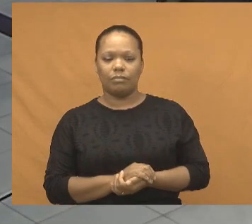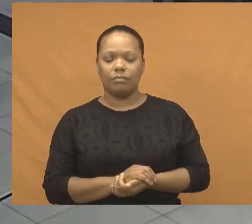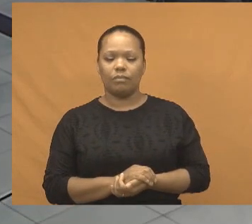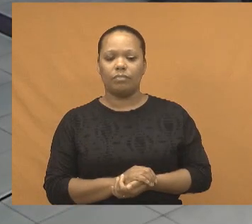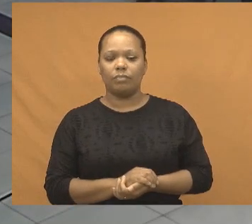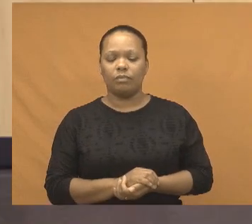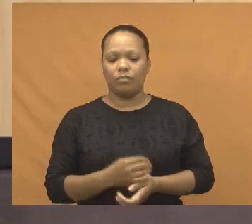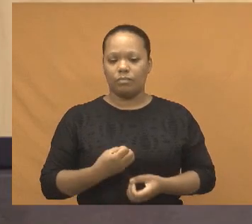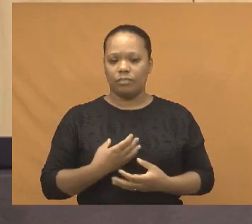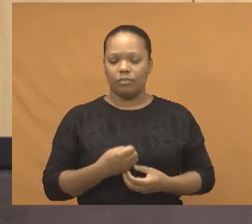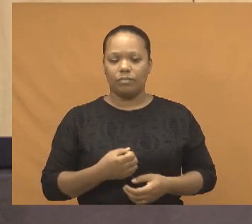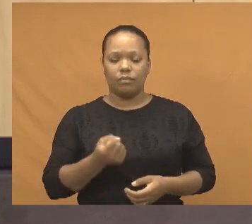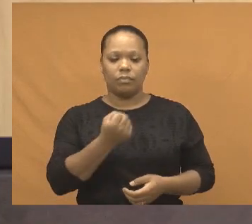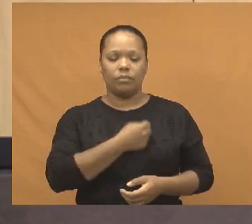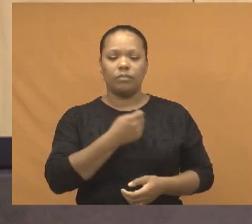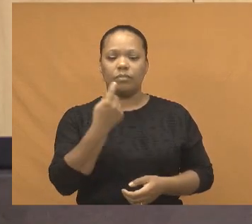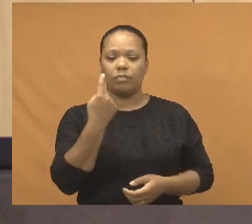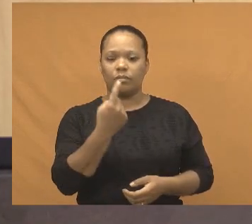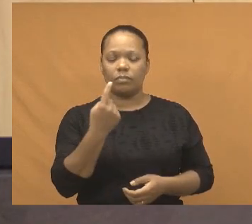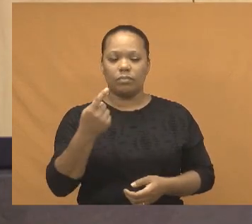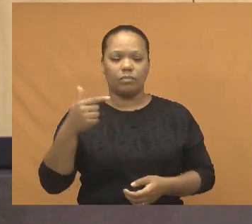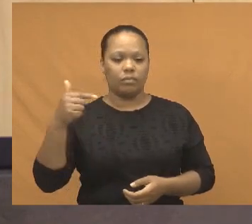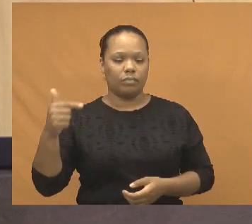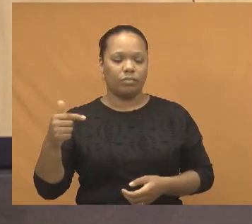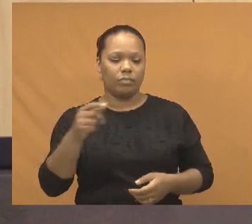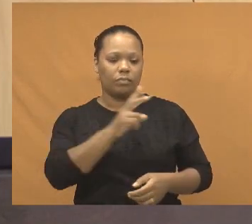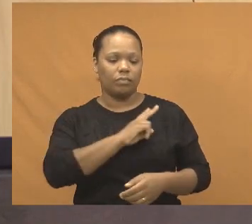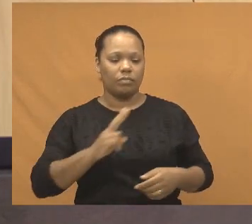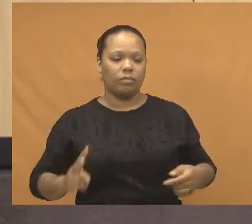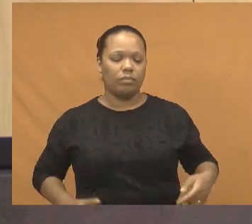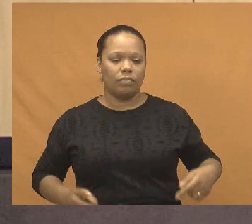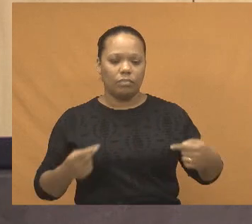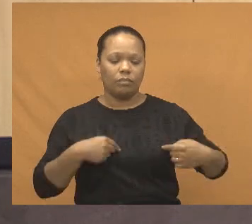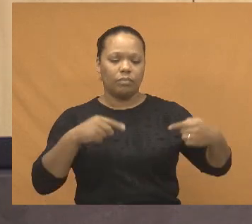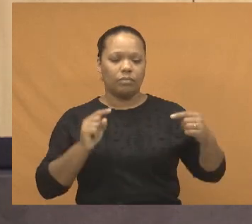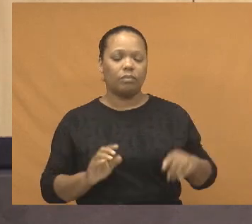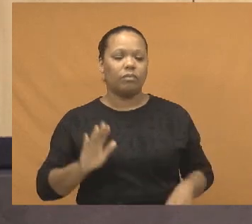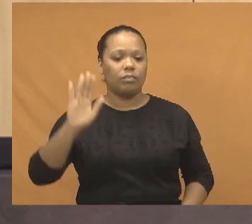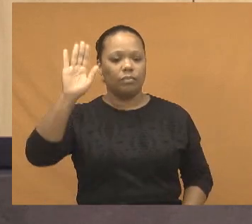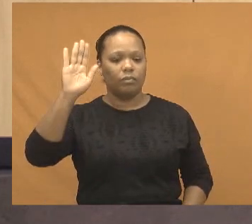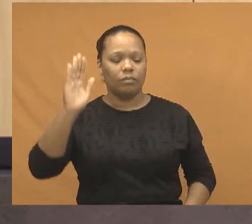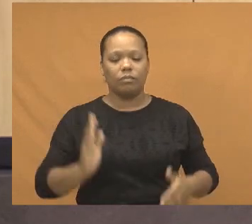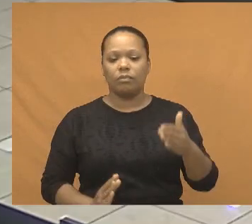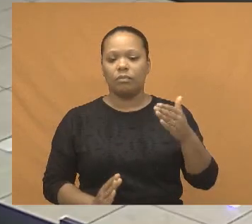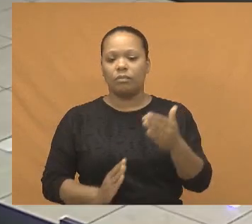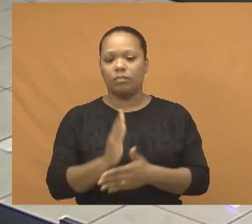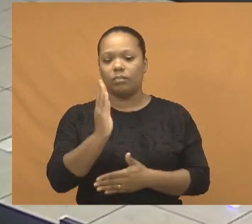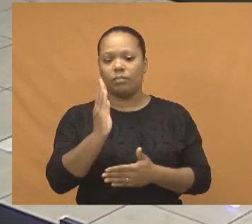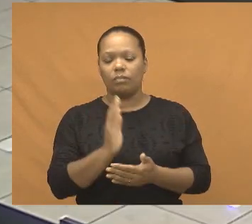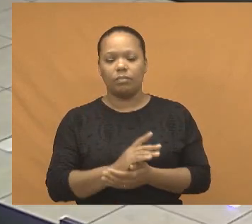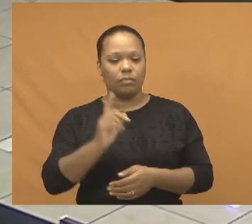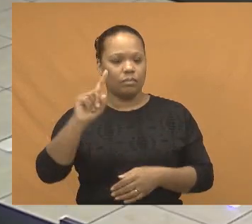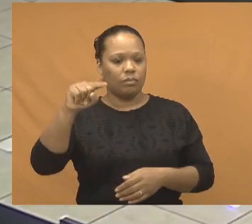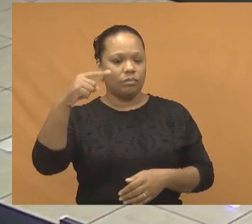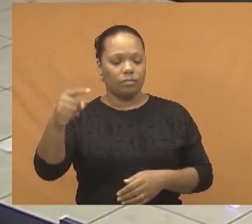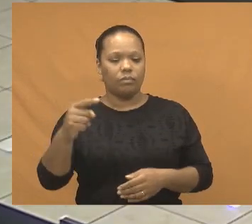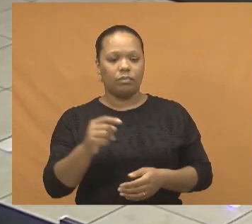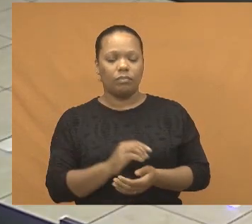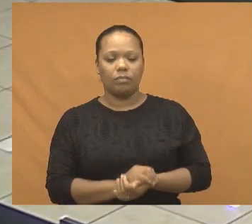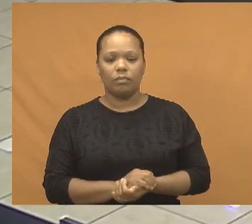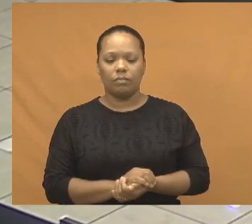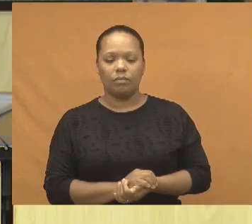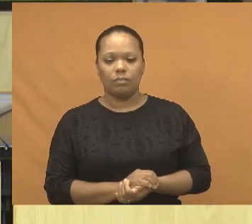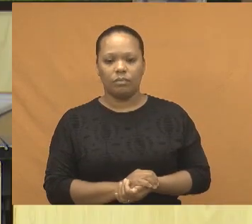Pedido de informações número 112 em votação. Os vereadores contrários se manifestem levantando o braço. Pedido de informações aprovado. Próximo pedido de informações.